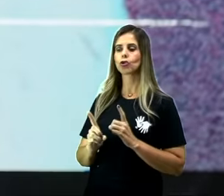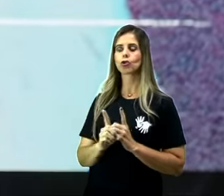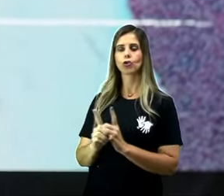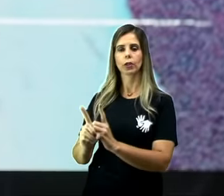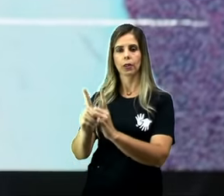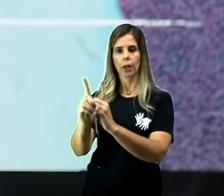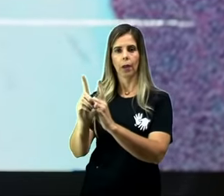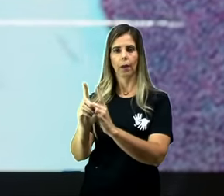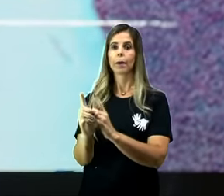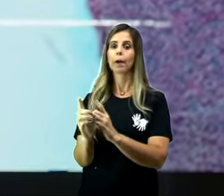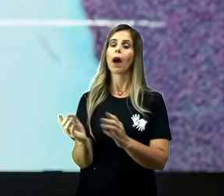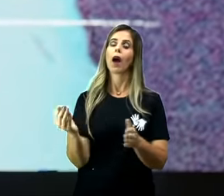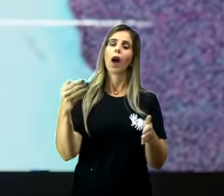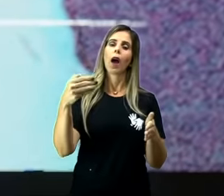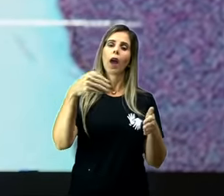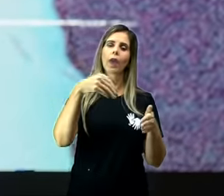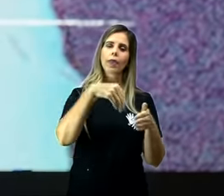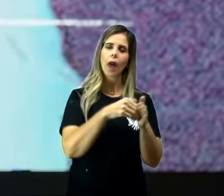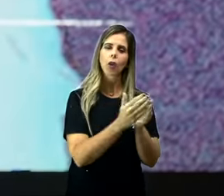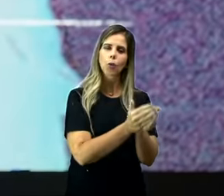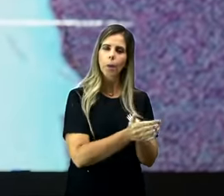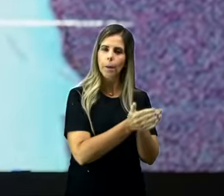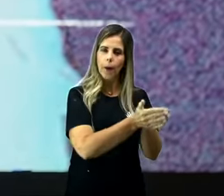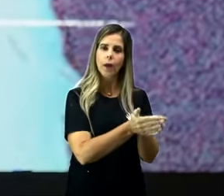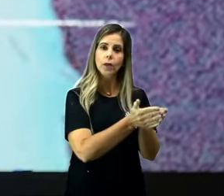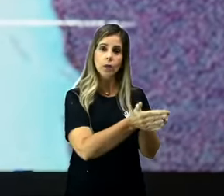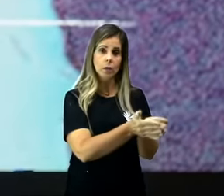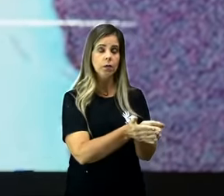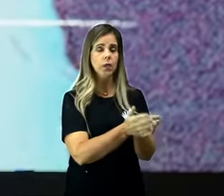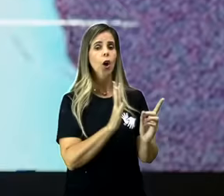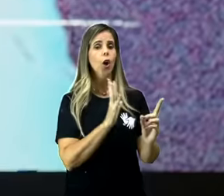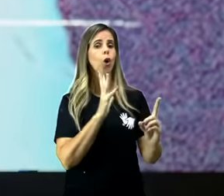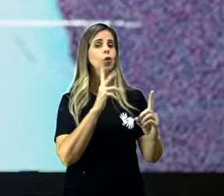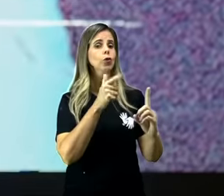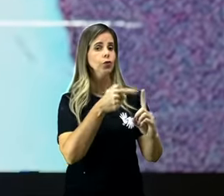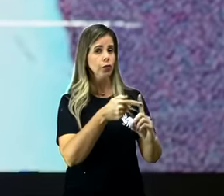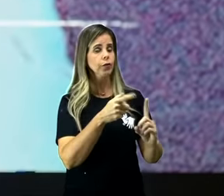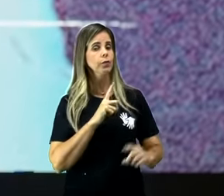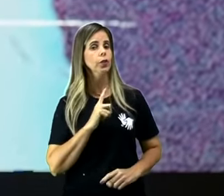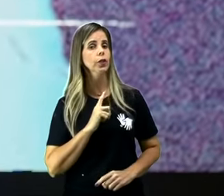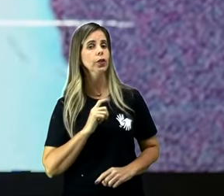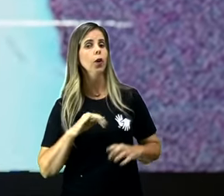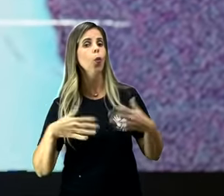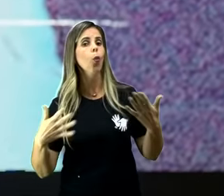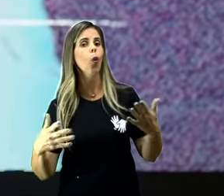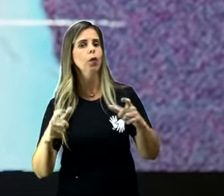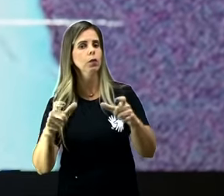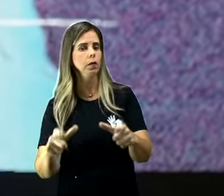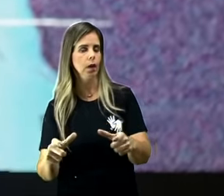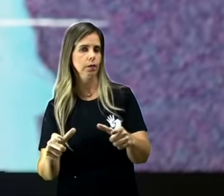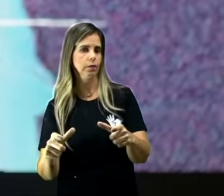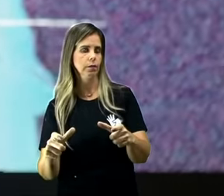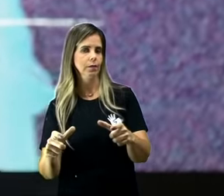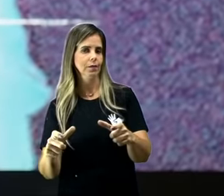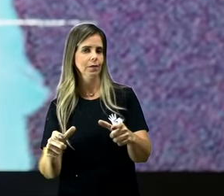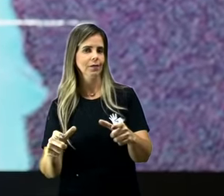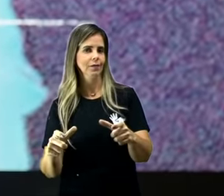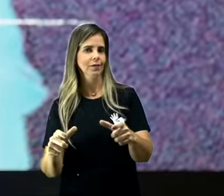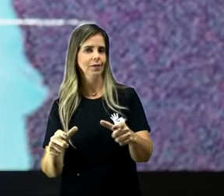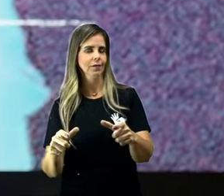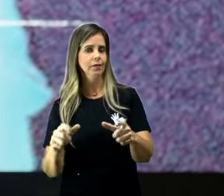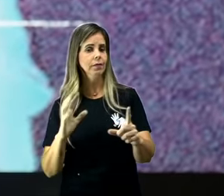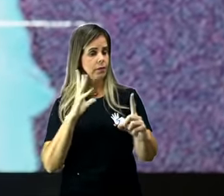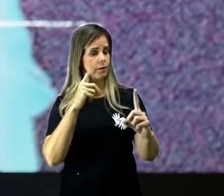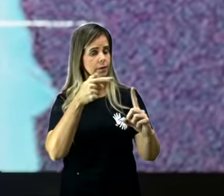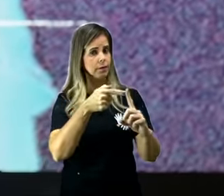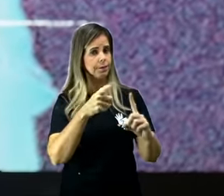destino para eles? Qual é o destino? Vamos lá, qual é o destino? Tem destino ou não tem? Tem destino ou